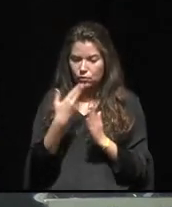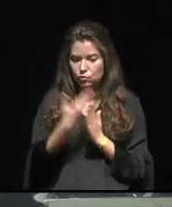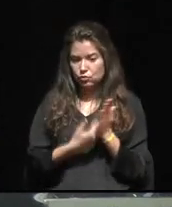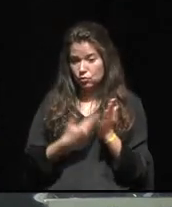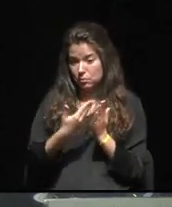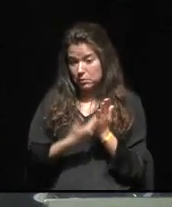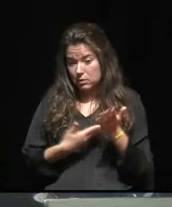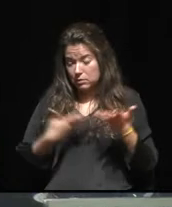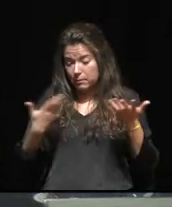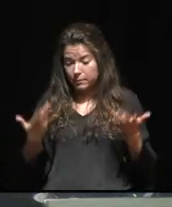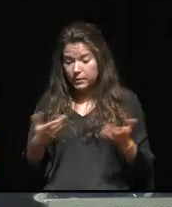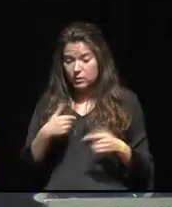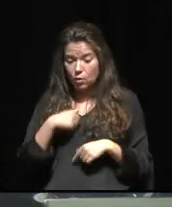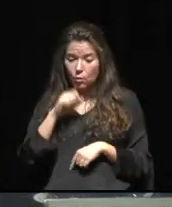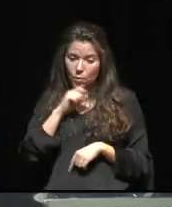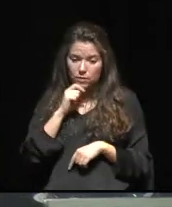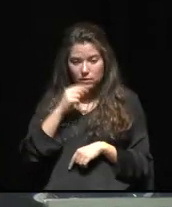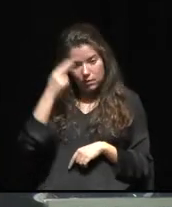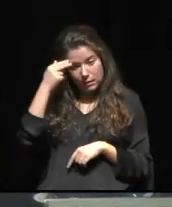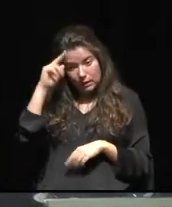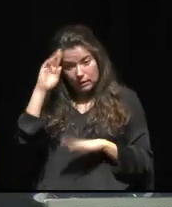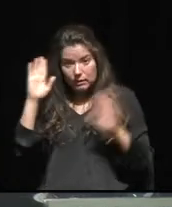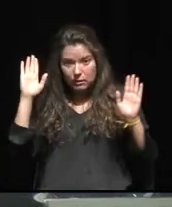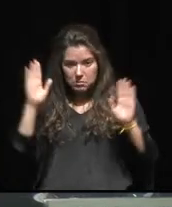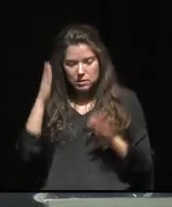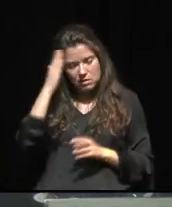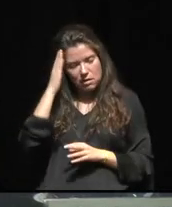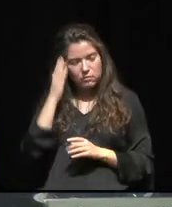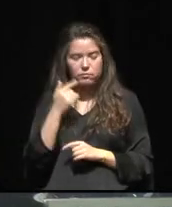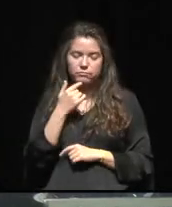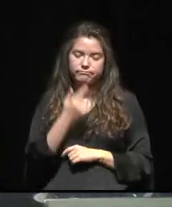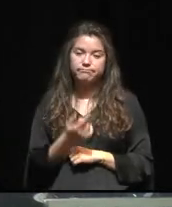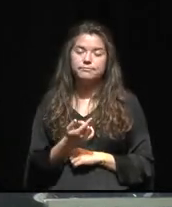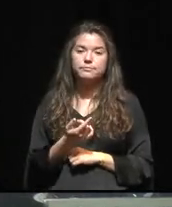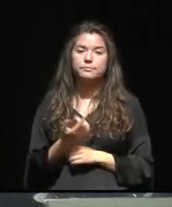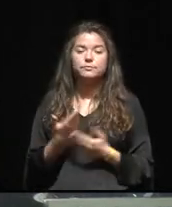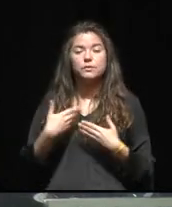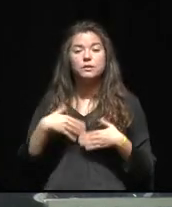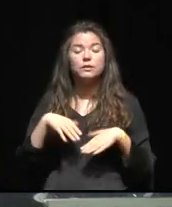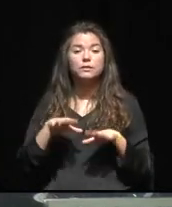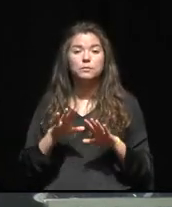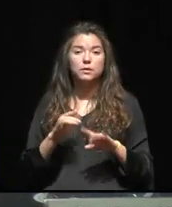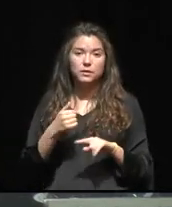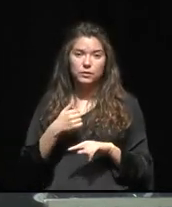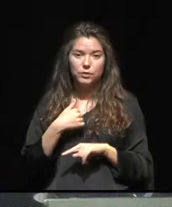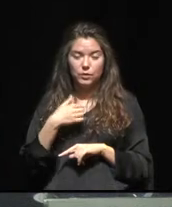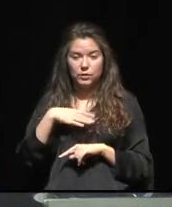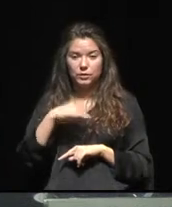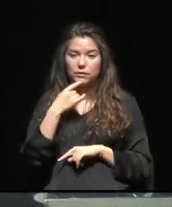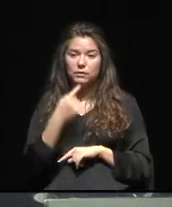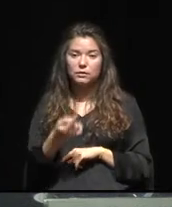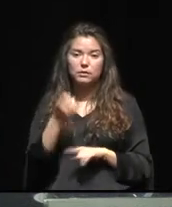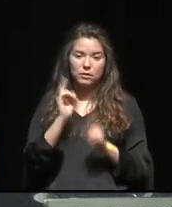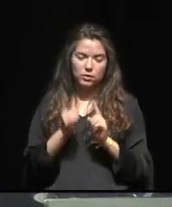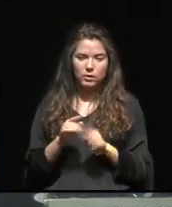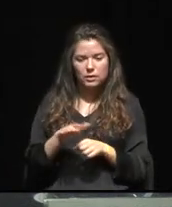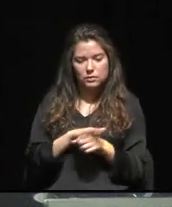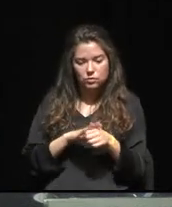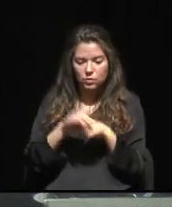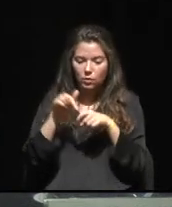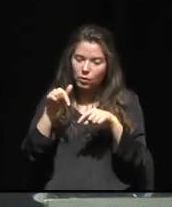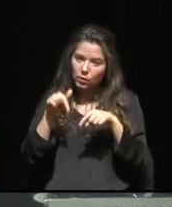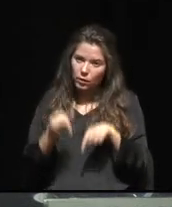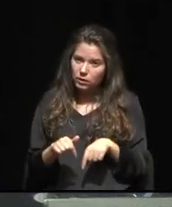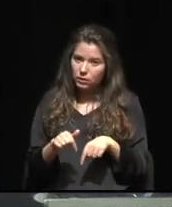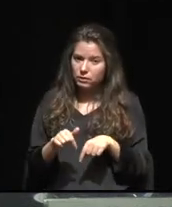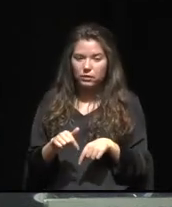documentos mas posso estar a cometer um erro posso estar mas julo que foi isso que aconteceu de qualquer maneira o que quer dizer é o seguinte esta situação é